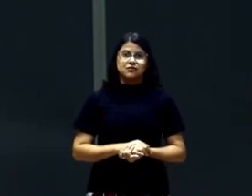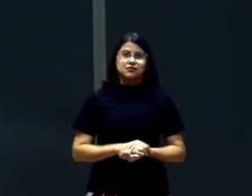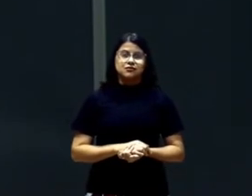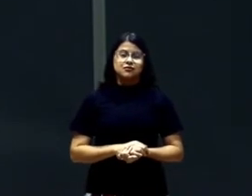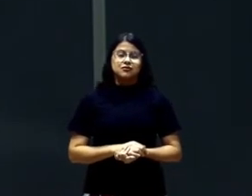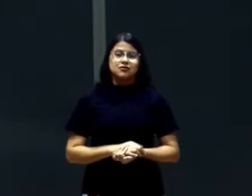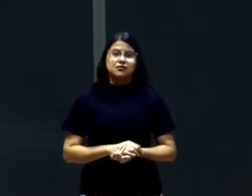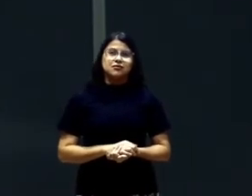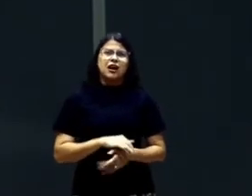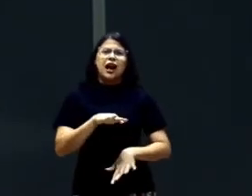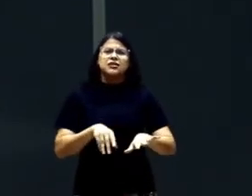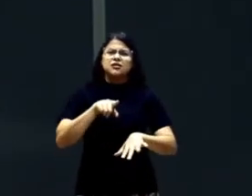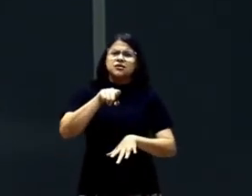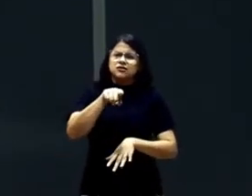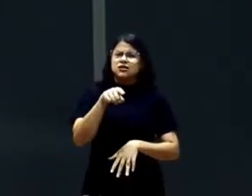Quantas vezes você se alimentou?